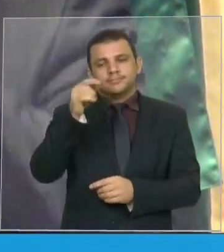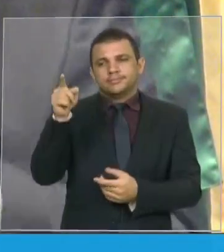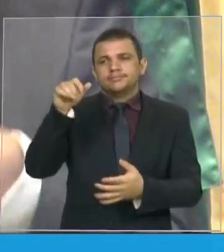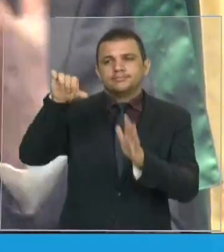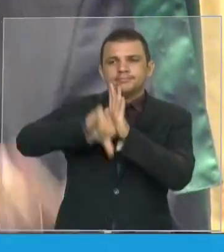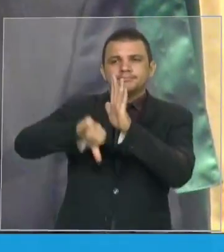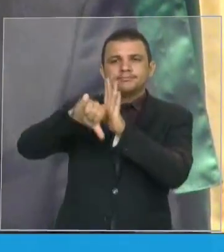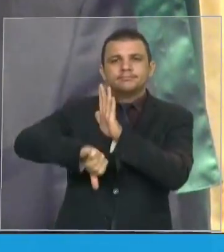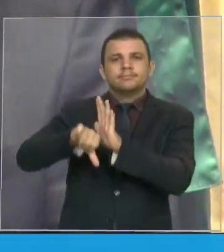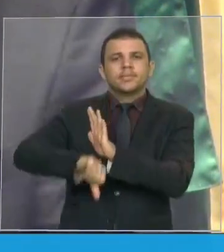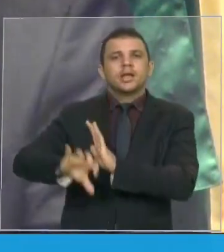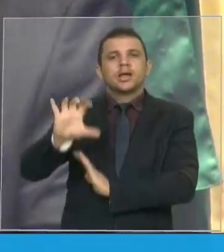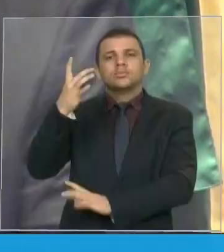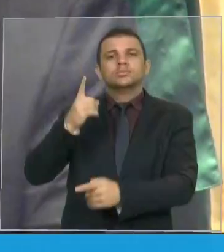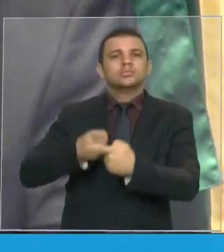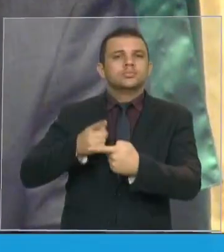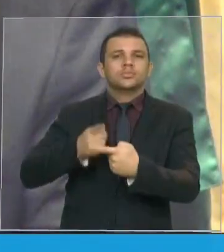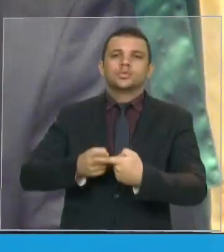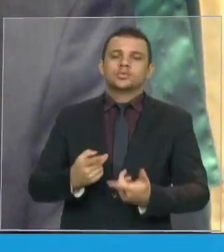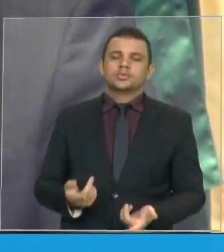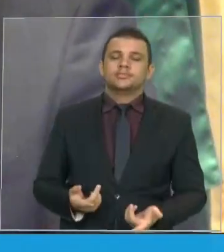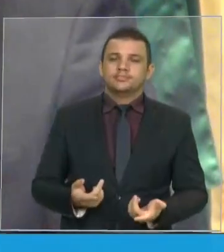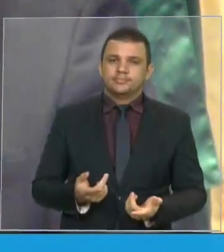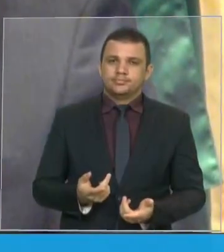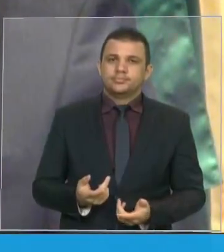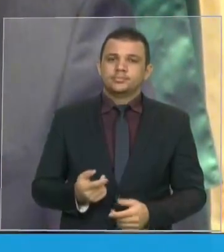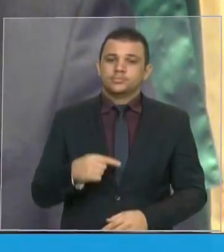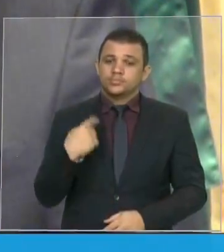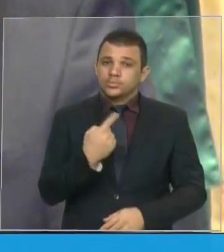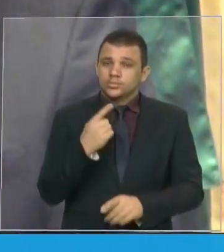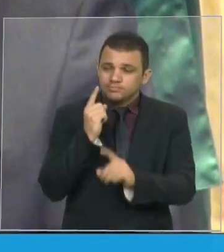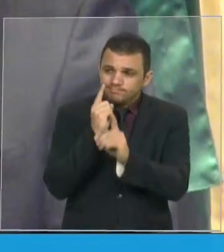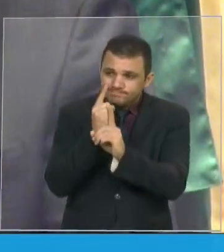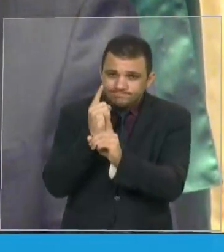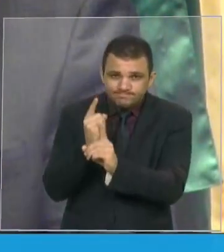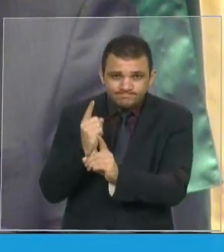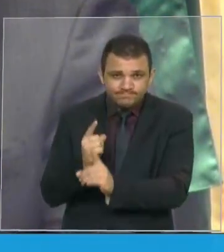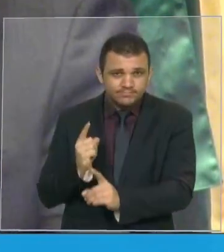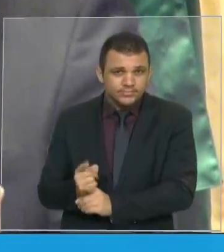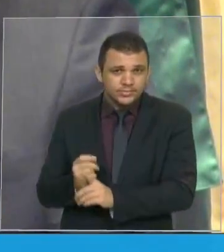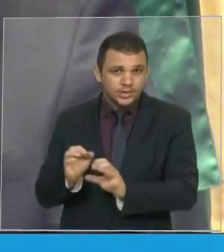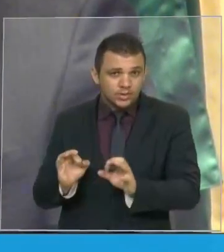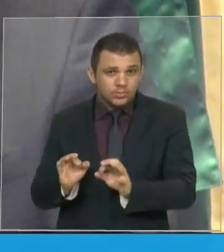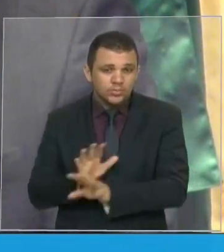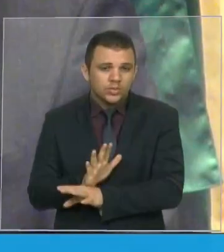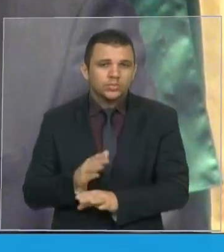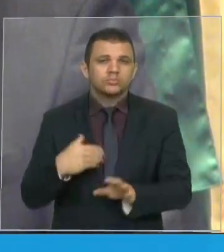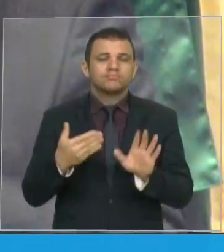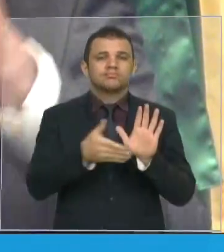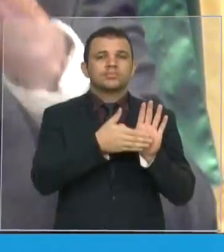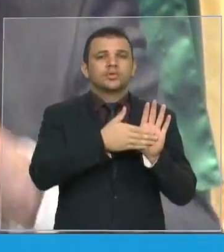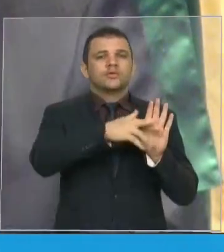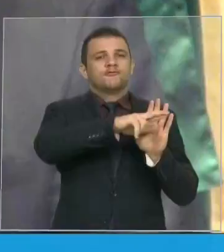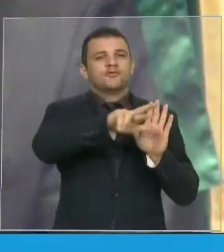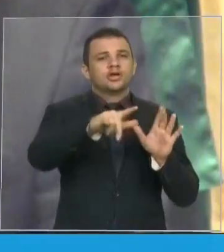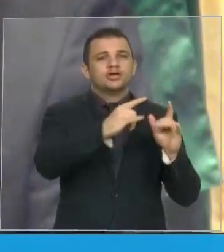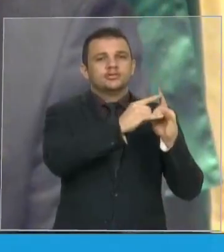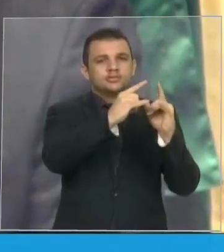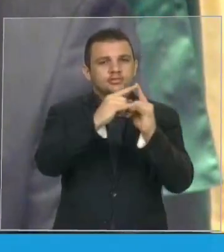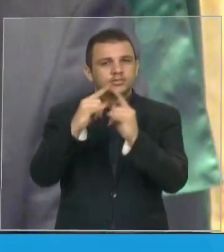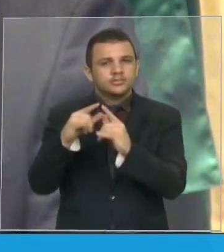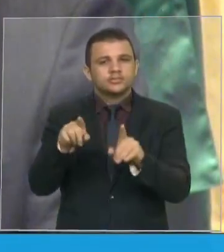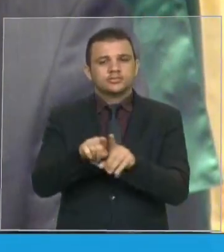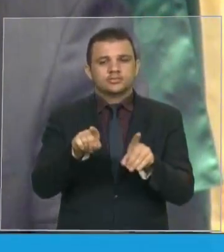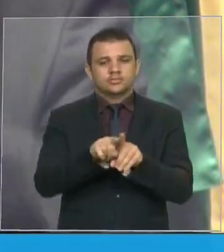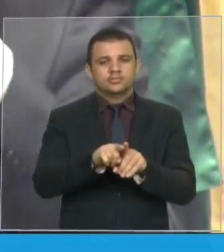importante. E, através dessa identificação, a gente possa propor aos diversos órgãos e às esferas